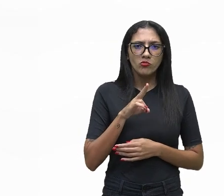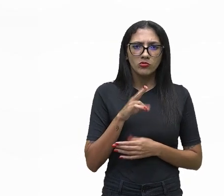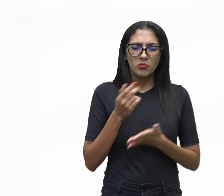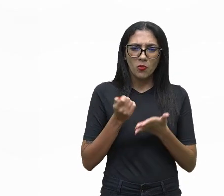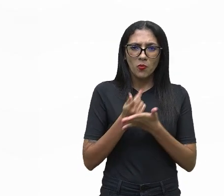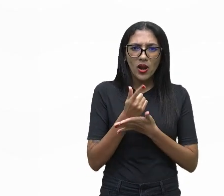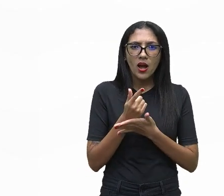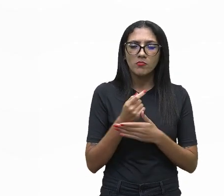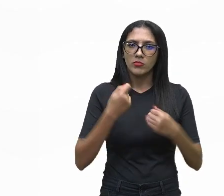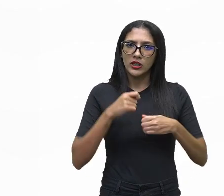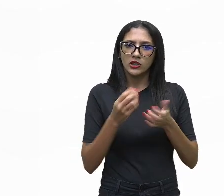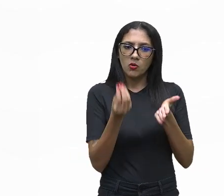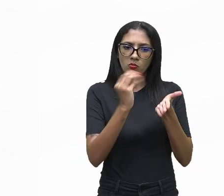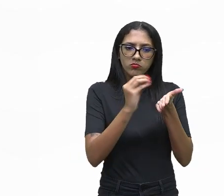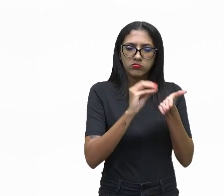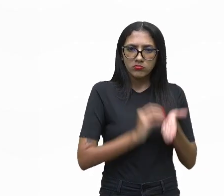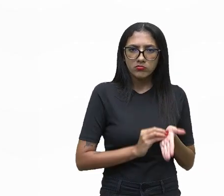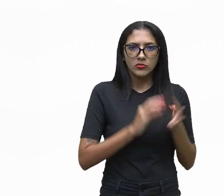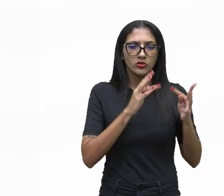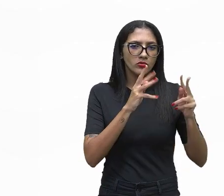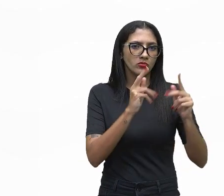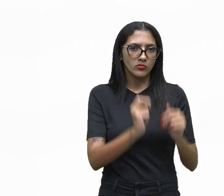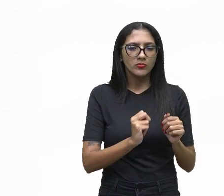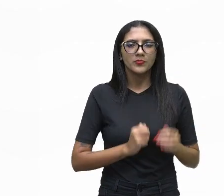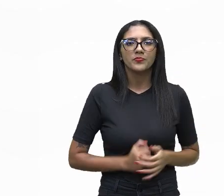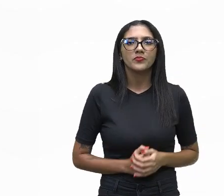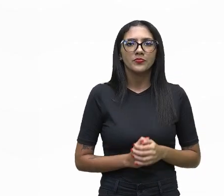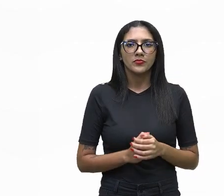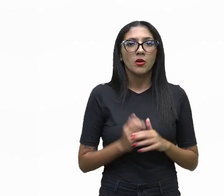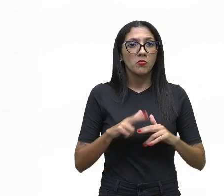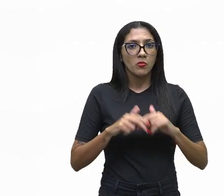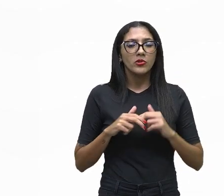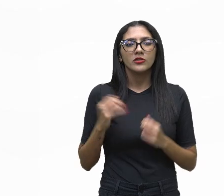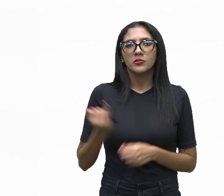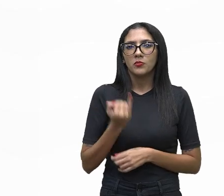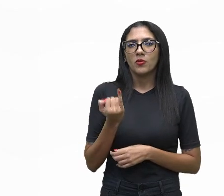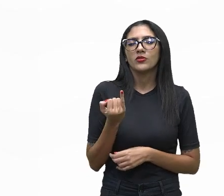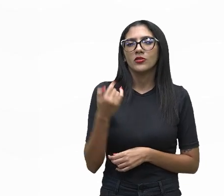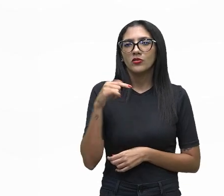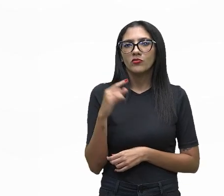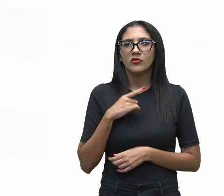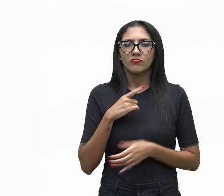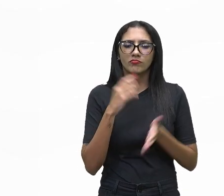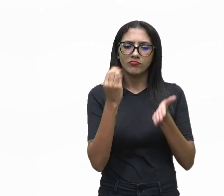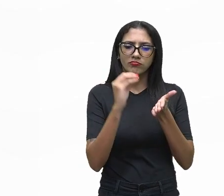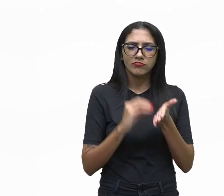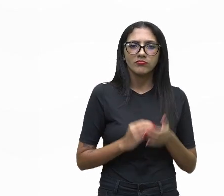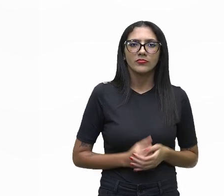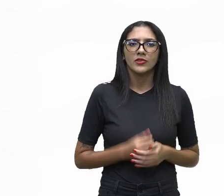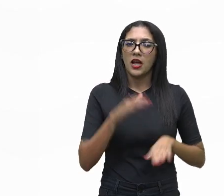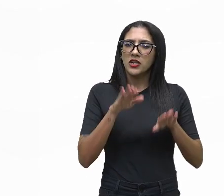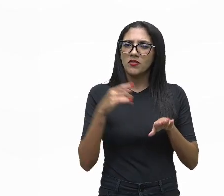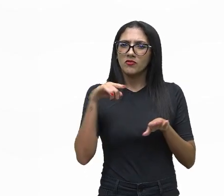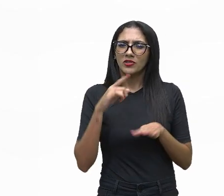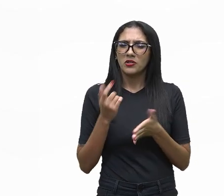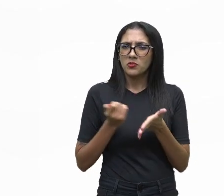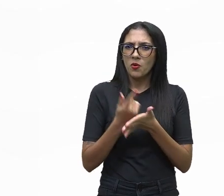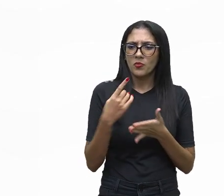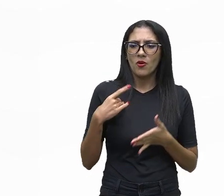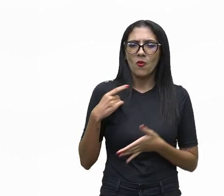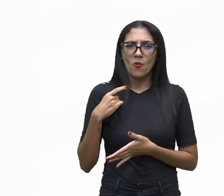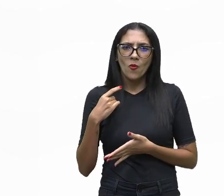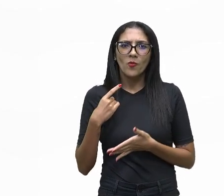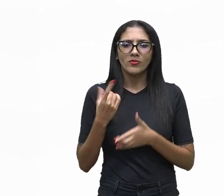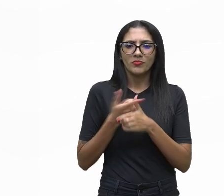lá tudo que você gastou. E é importante também, muitas vezes vocês compram, calçados e roupas